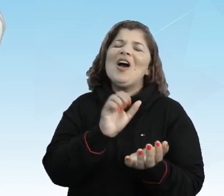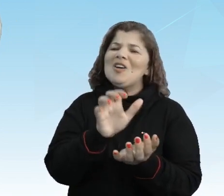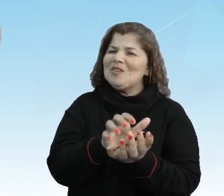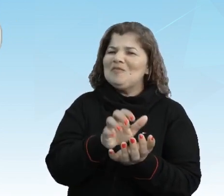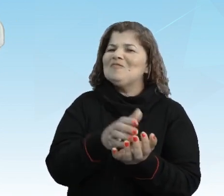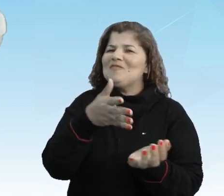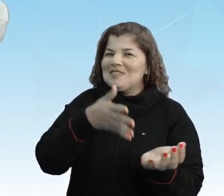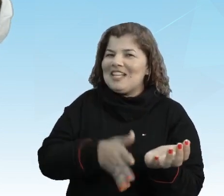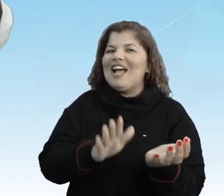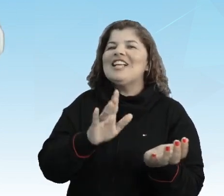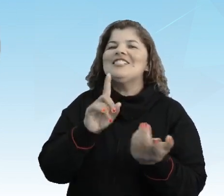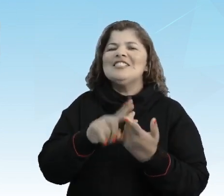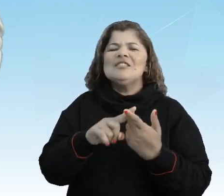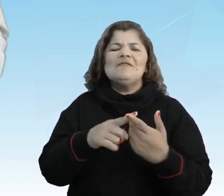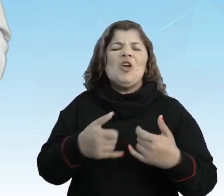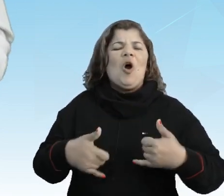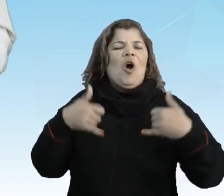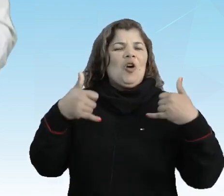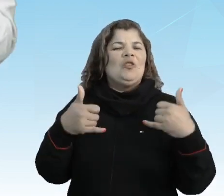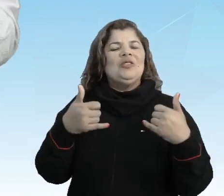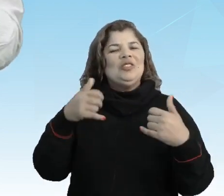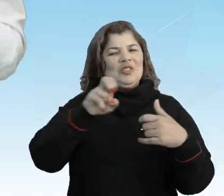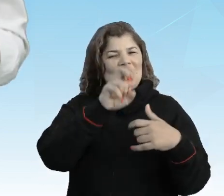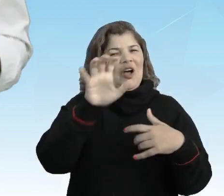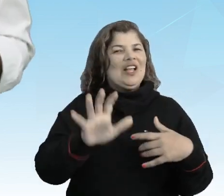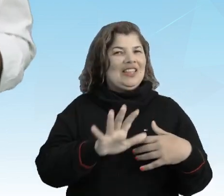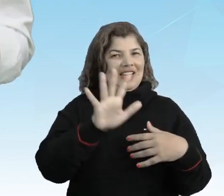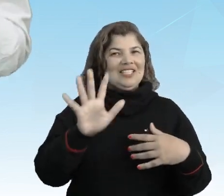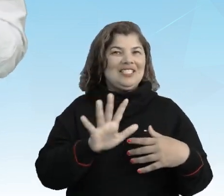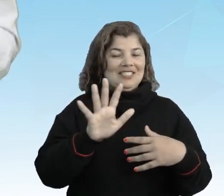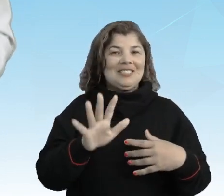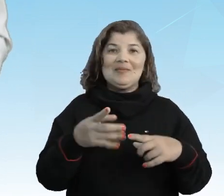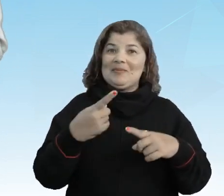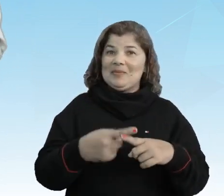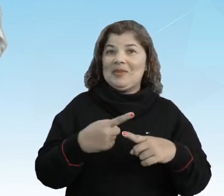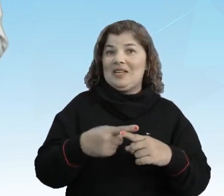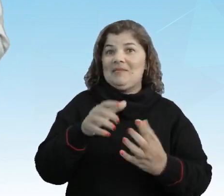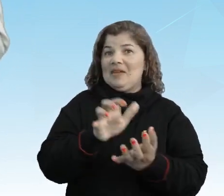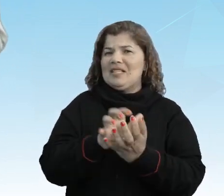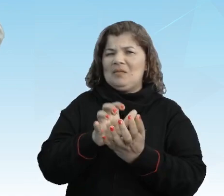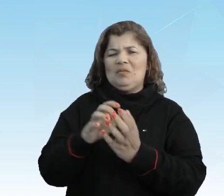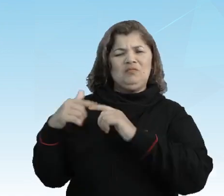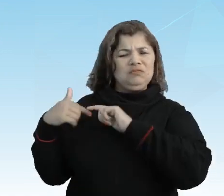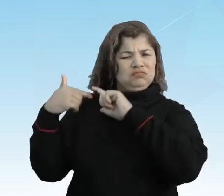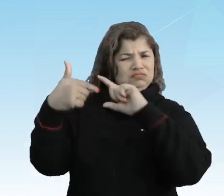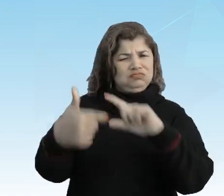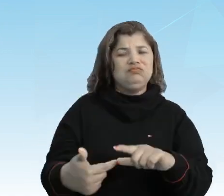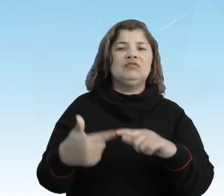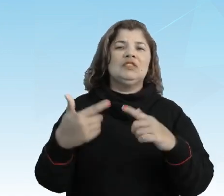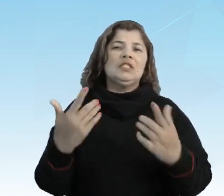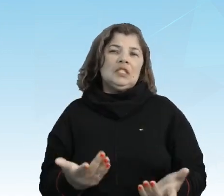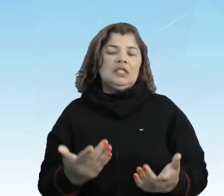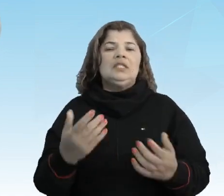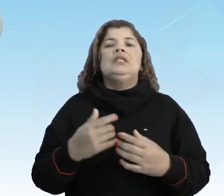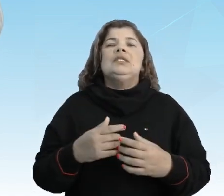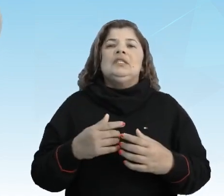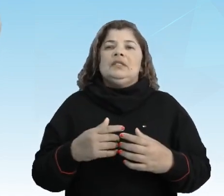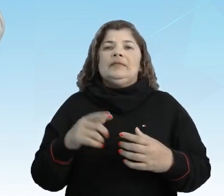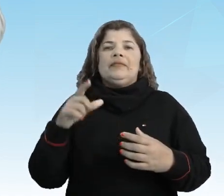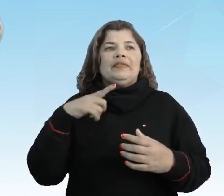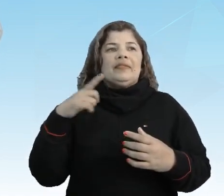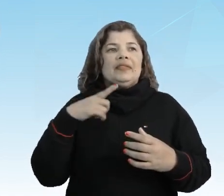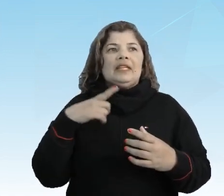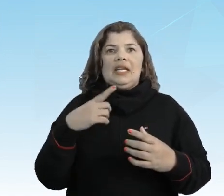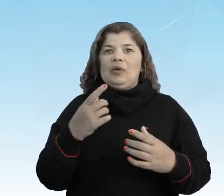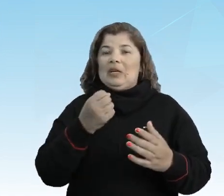e também tenho orgulho de ser nordestino. Pernambuco, tradicionalmente, Robson, e estudantes, é um reduto